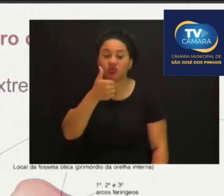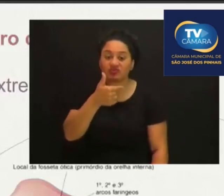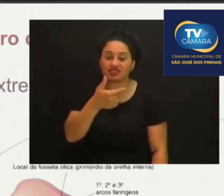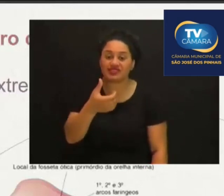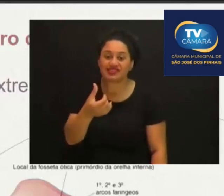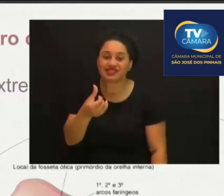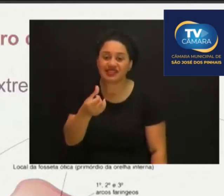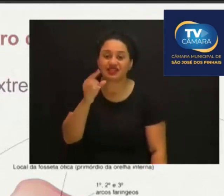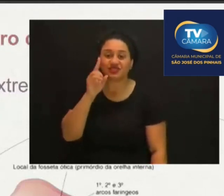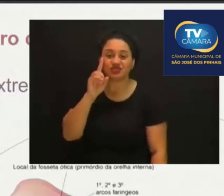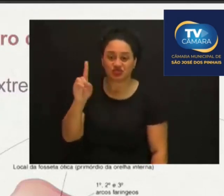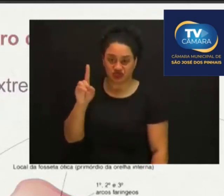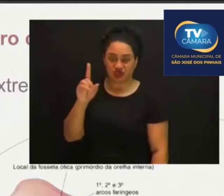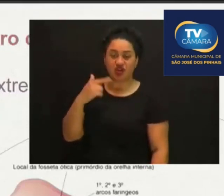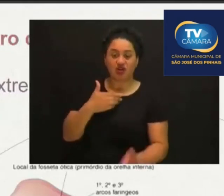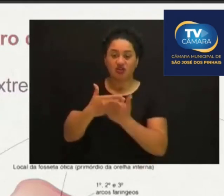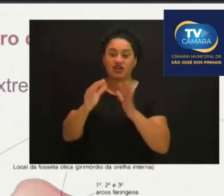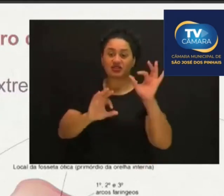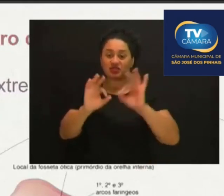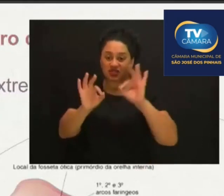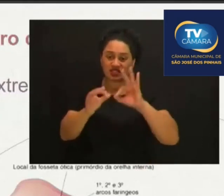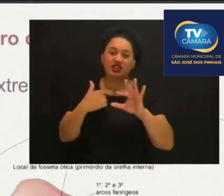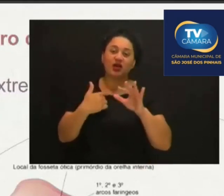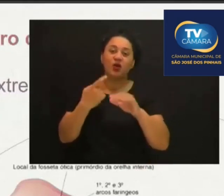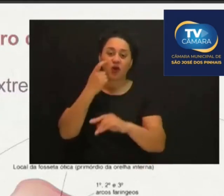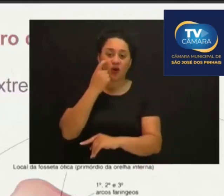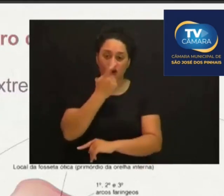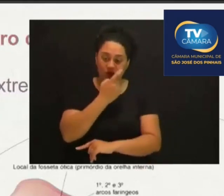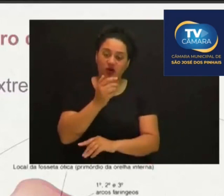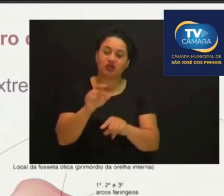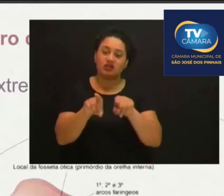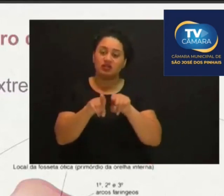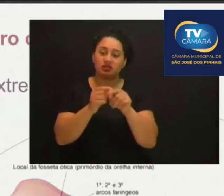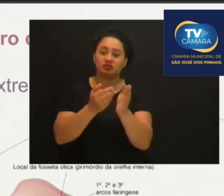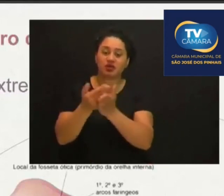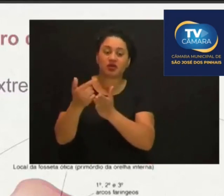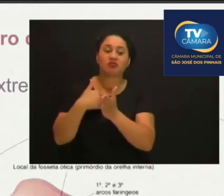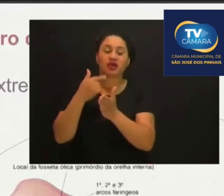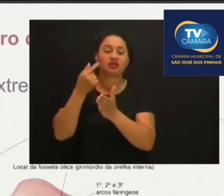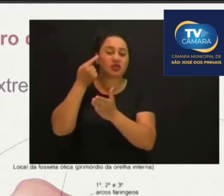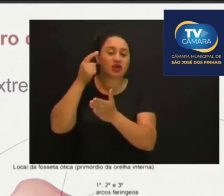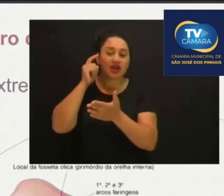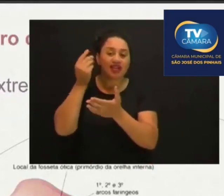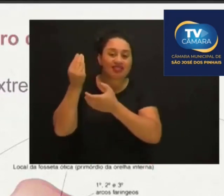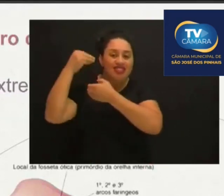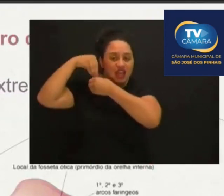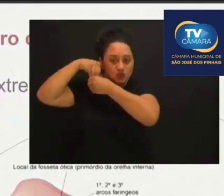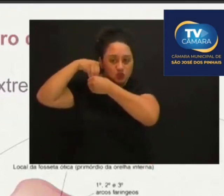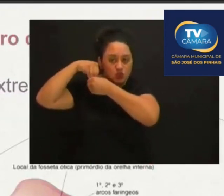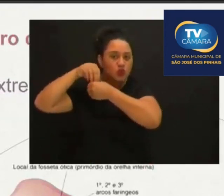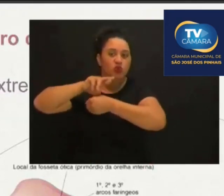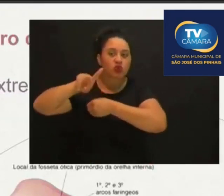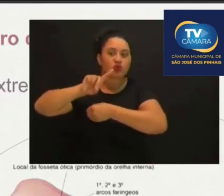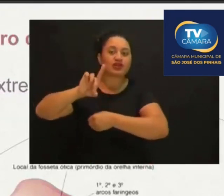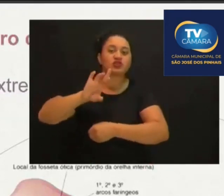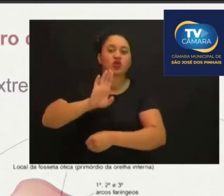semana. Ele começa a ter uma organização do olho. Ao mesmo tempo, começa a ter uma organização da orelha interna. Então, não é só coração.